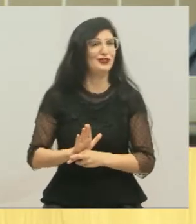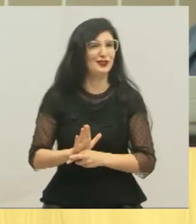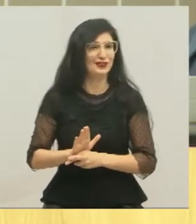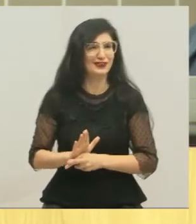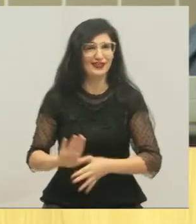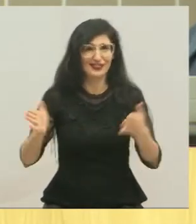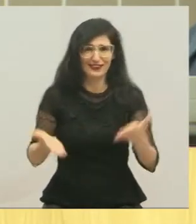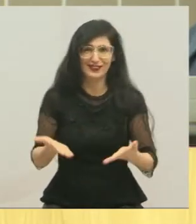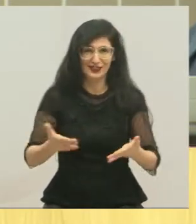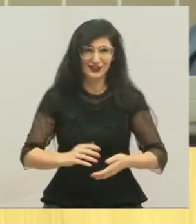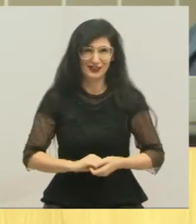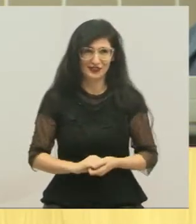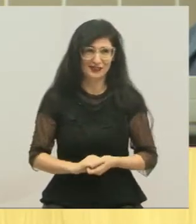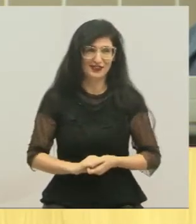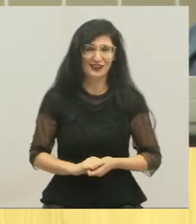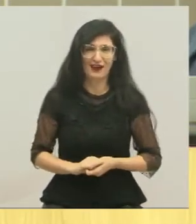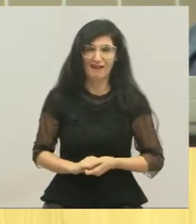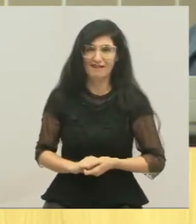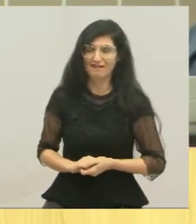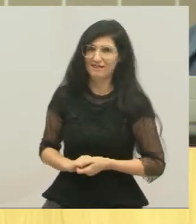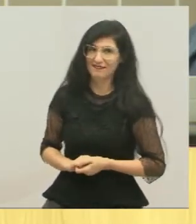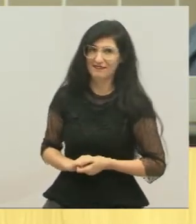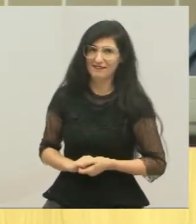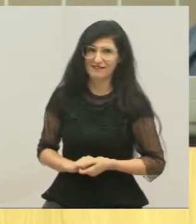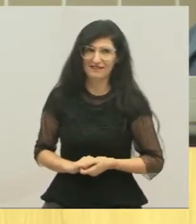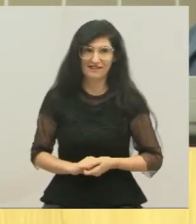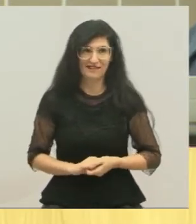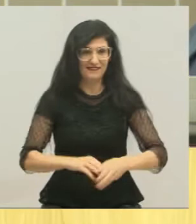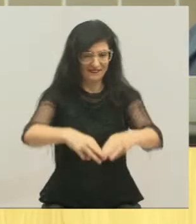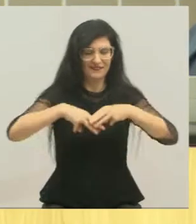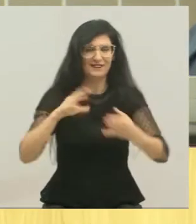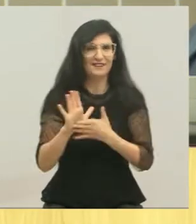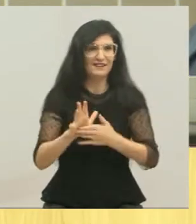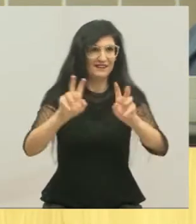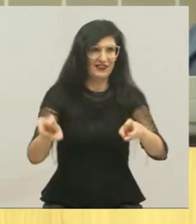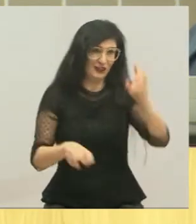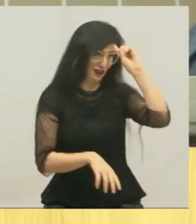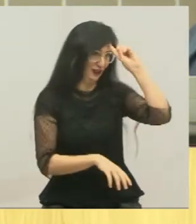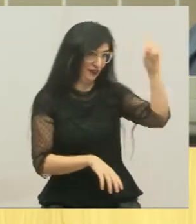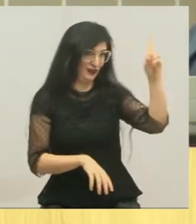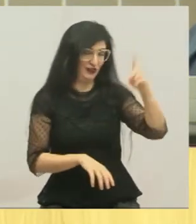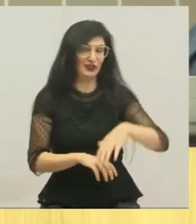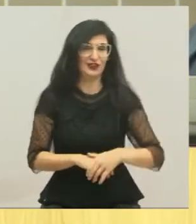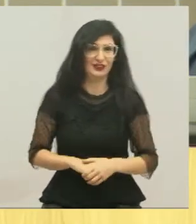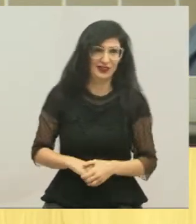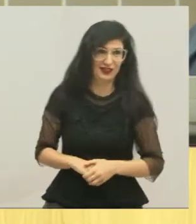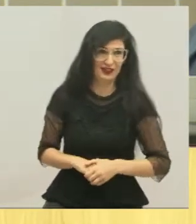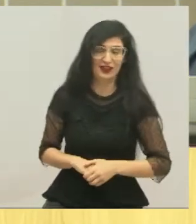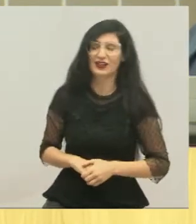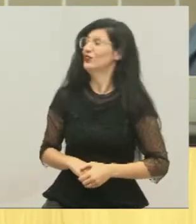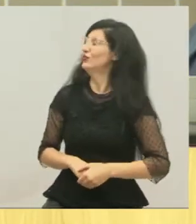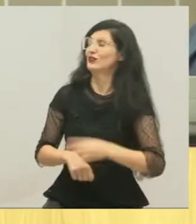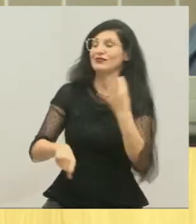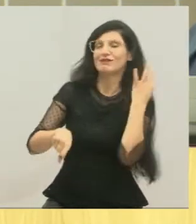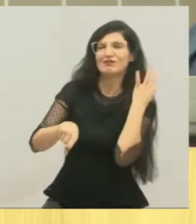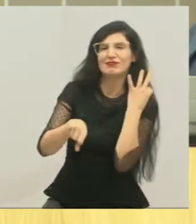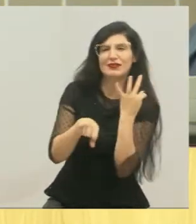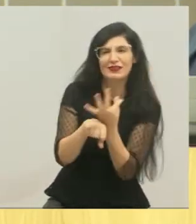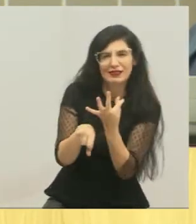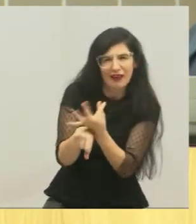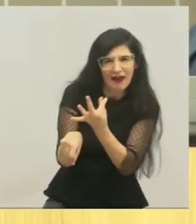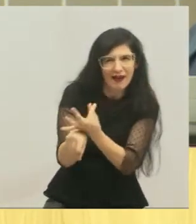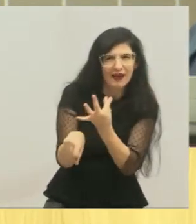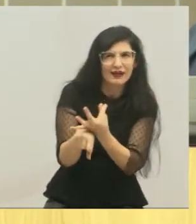da sessão o registro de moção comemorativa ao dia do técnico industrial, celebrado